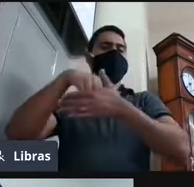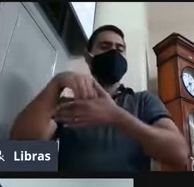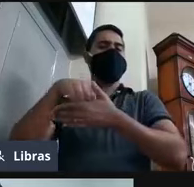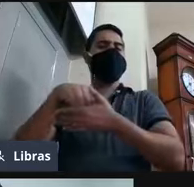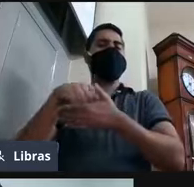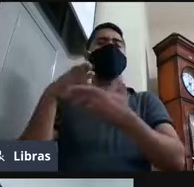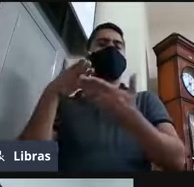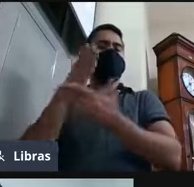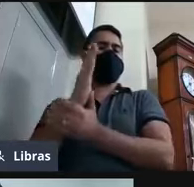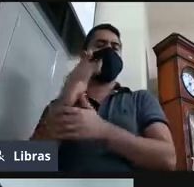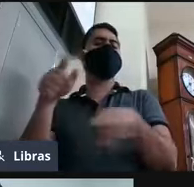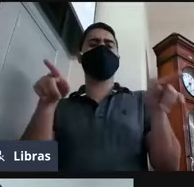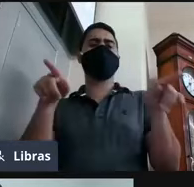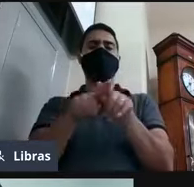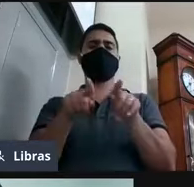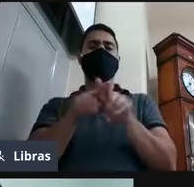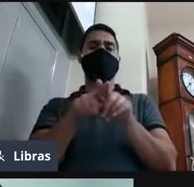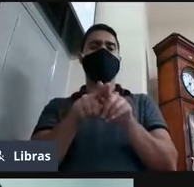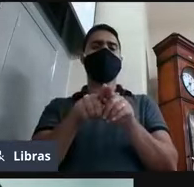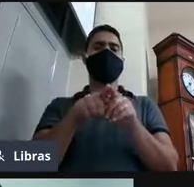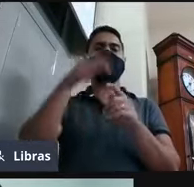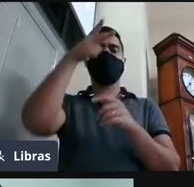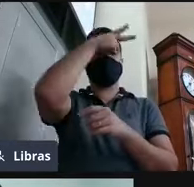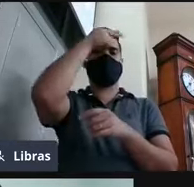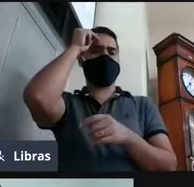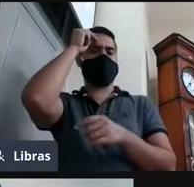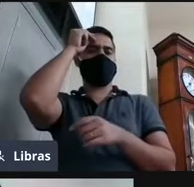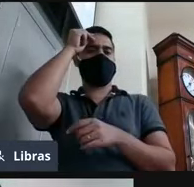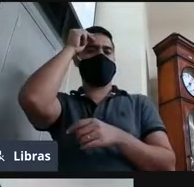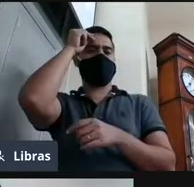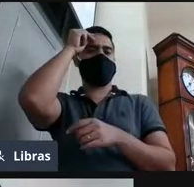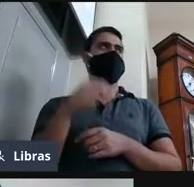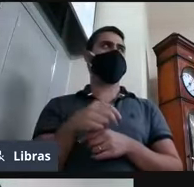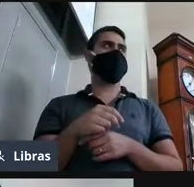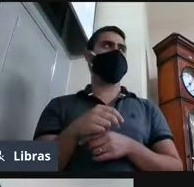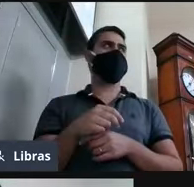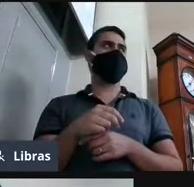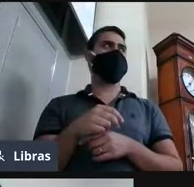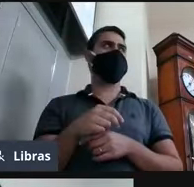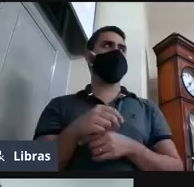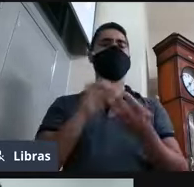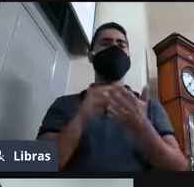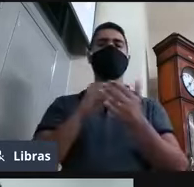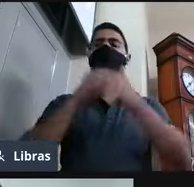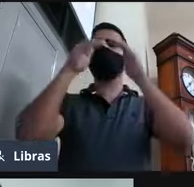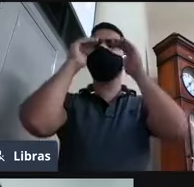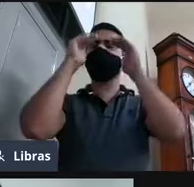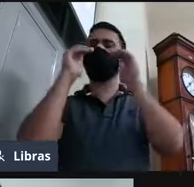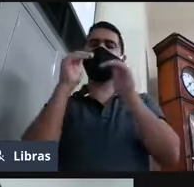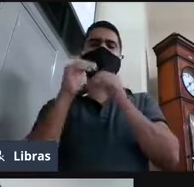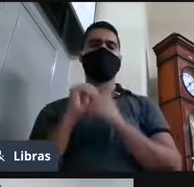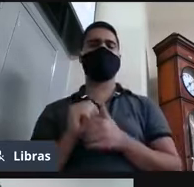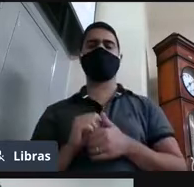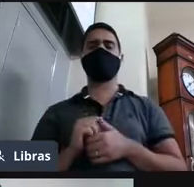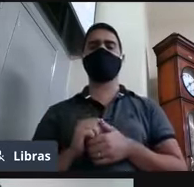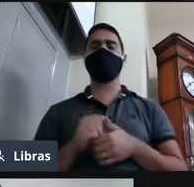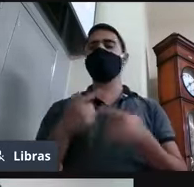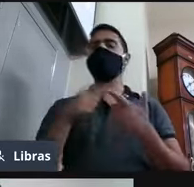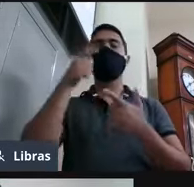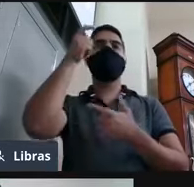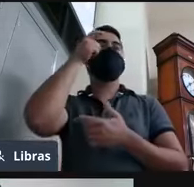de aprovação para esse prefeito. Ele desonrou o voto de vocês, porque o interesse